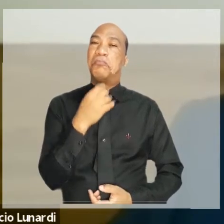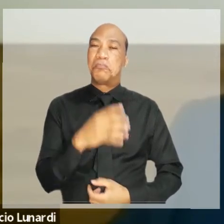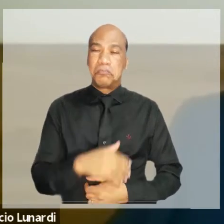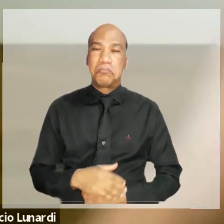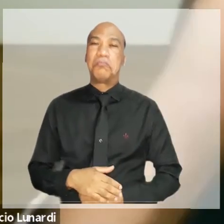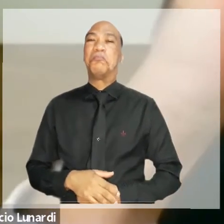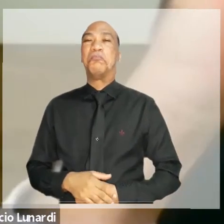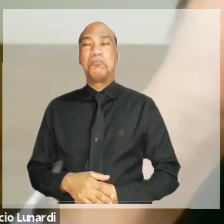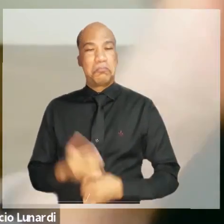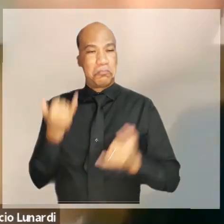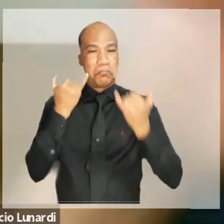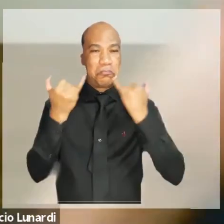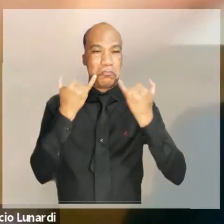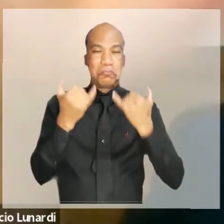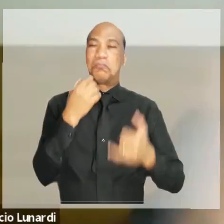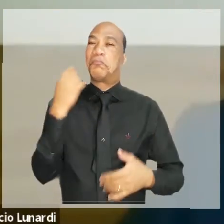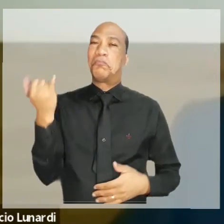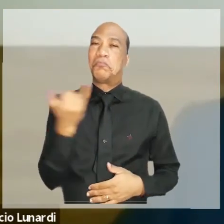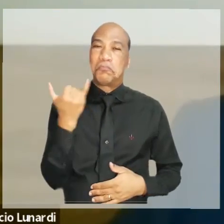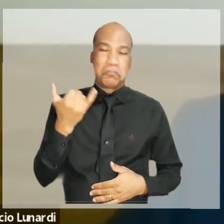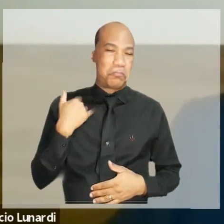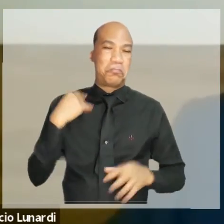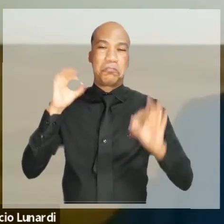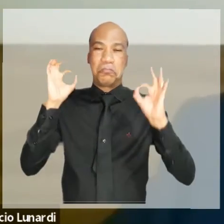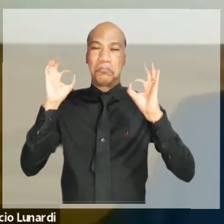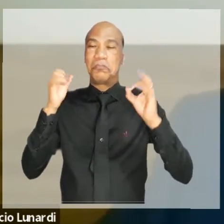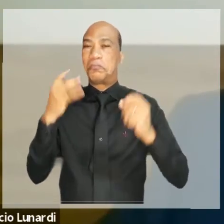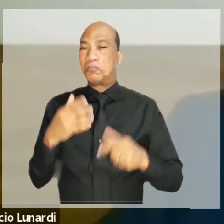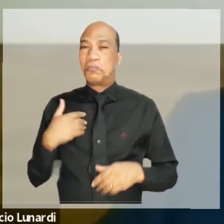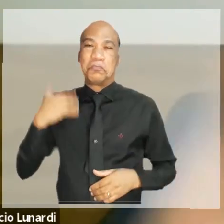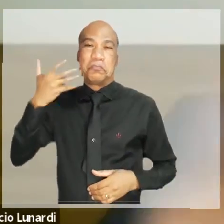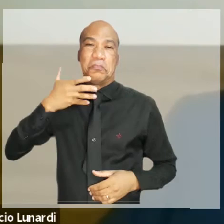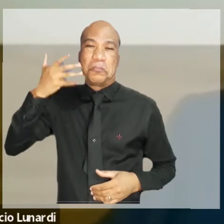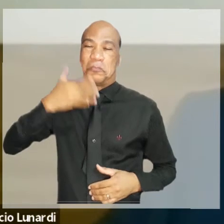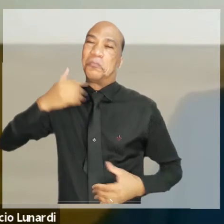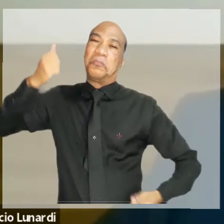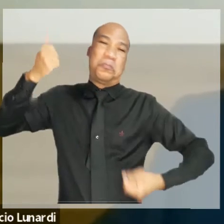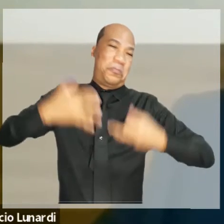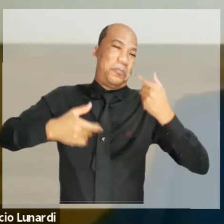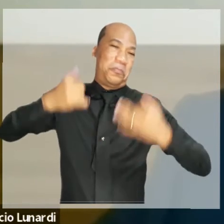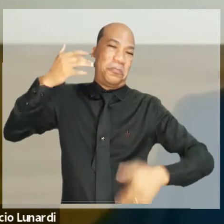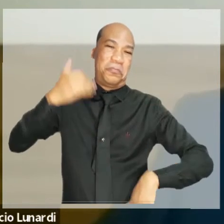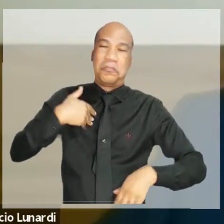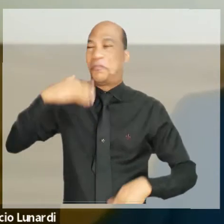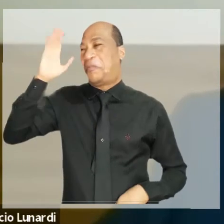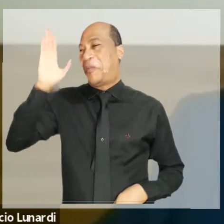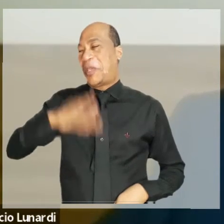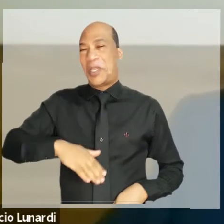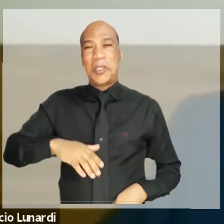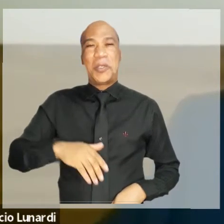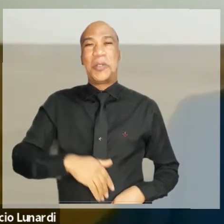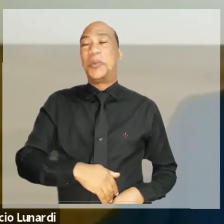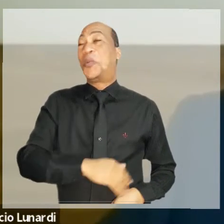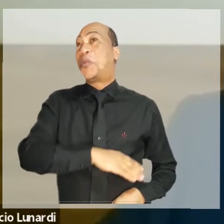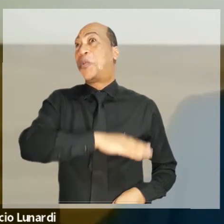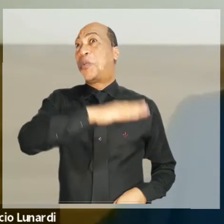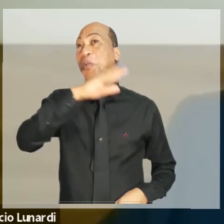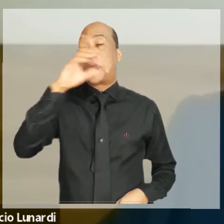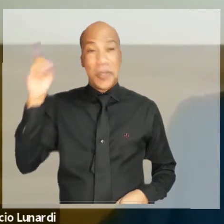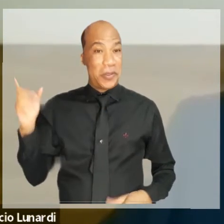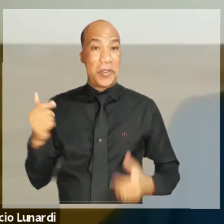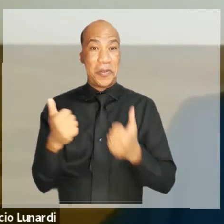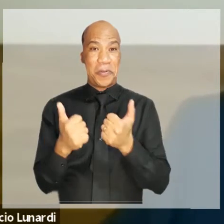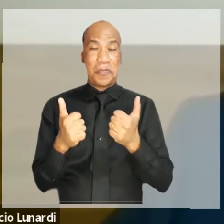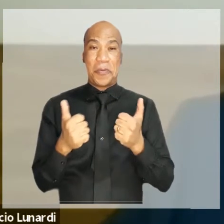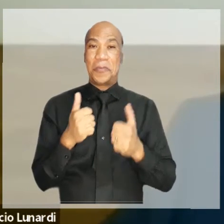aqui, pessoal. Eu realmente tenho um conhecimento fantástico do Brasil e do mundo, assim, vários elogios, né, comentários no nosso chat, né, o Pedro Falcão